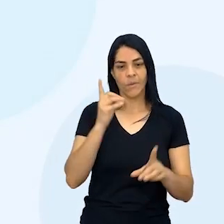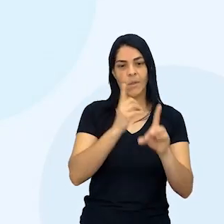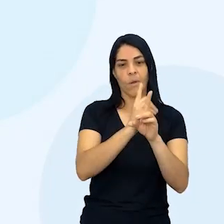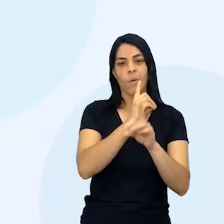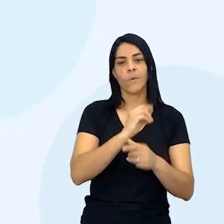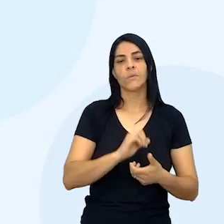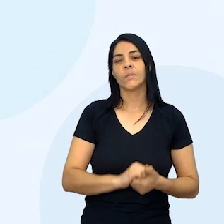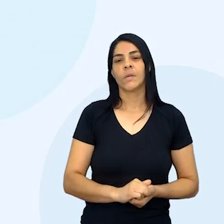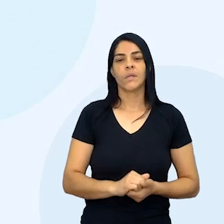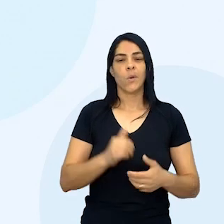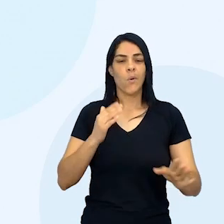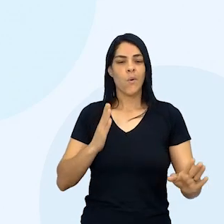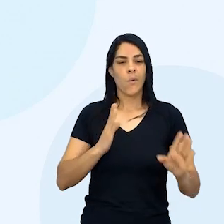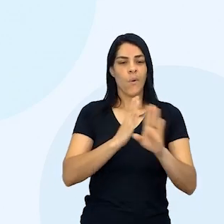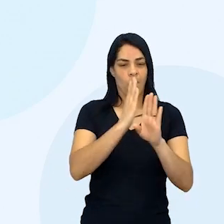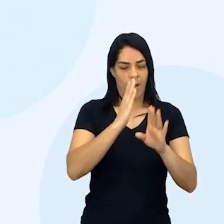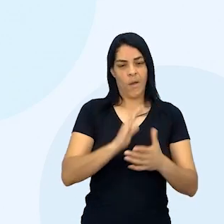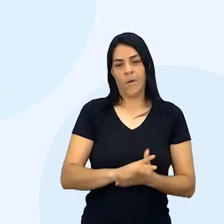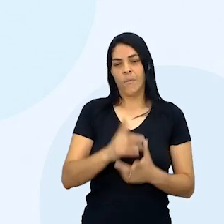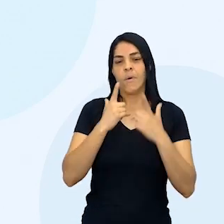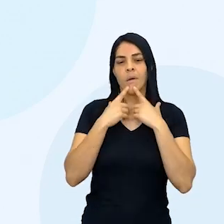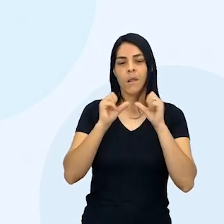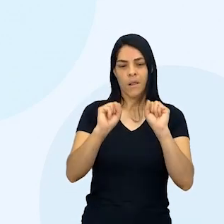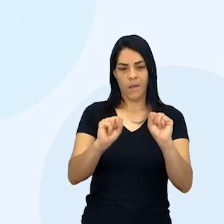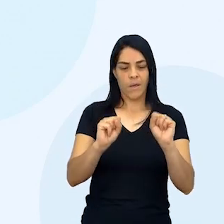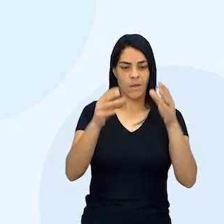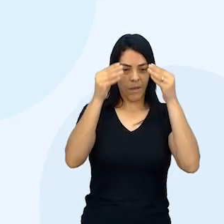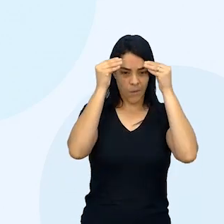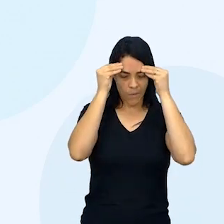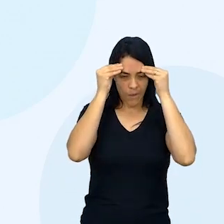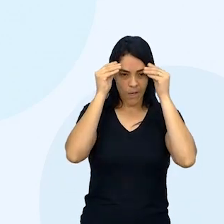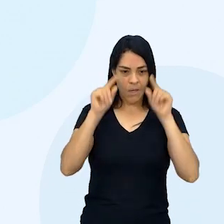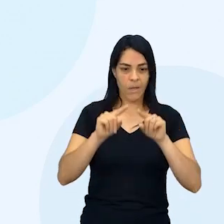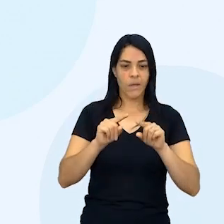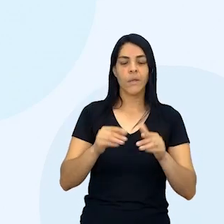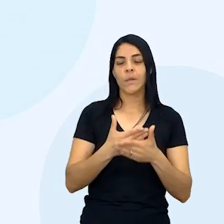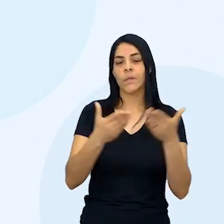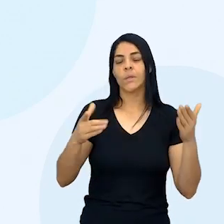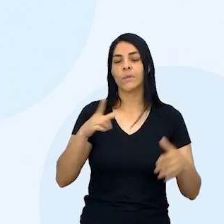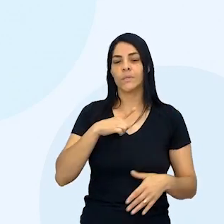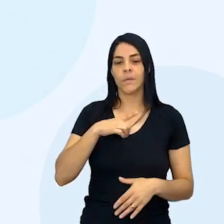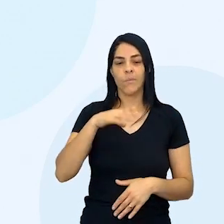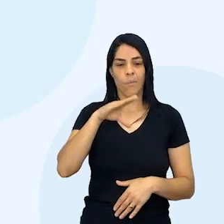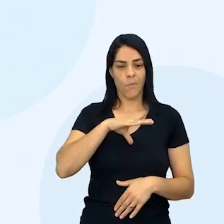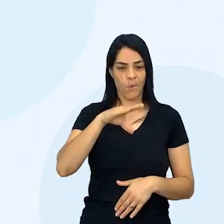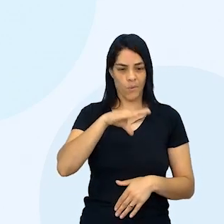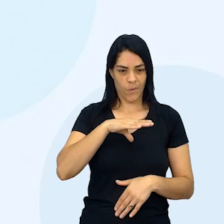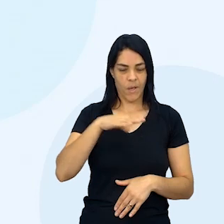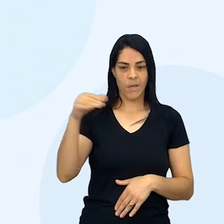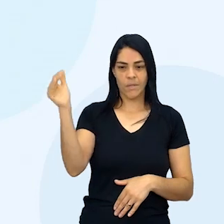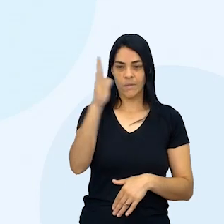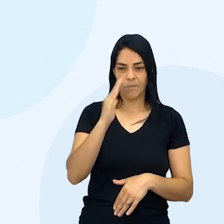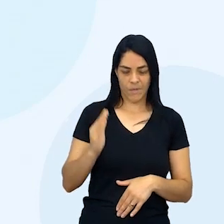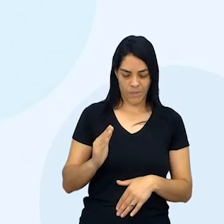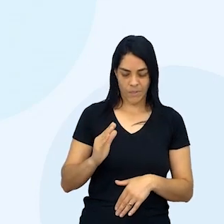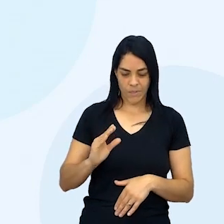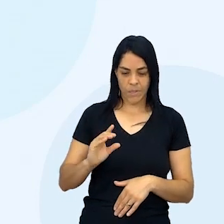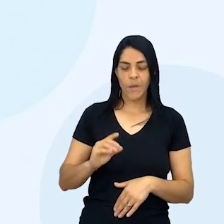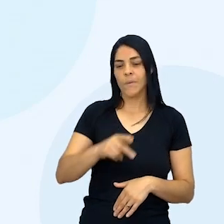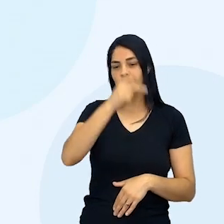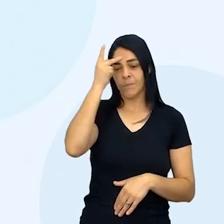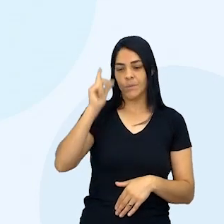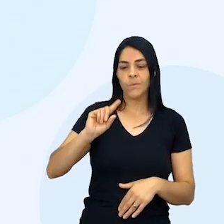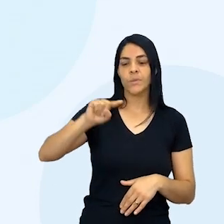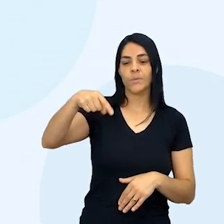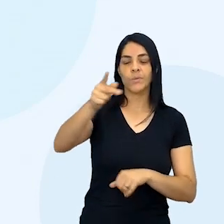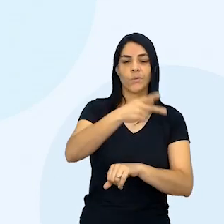de Parábola Editorial. Nós temos aí o Português Brasil para refugiadas e